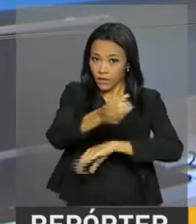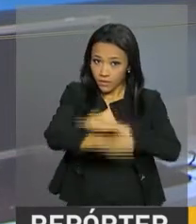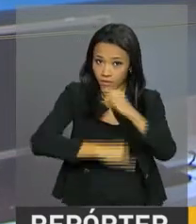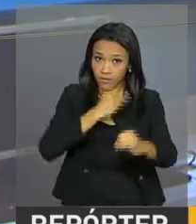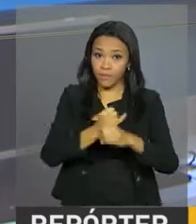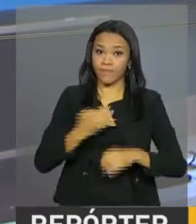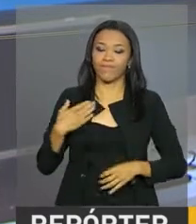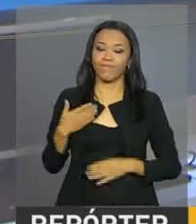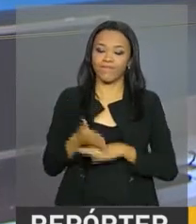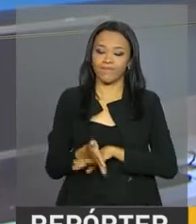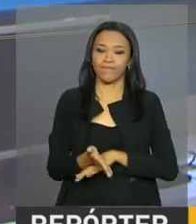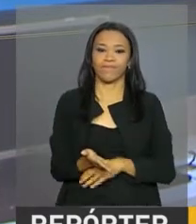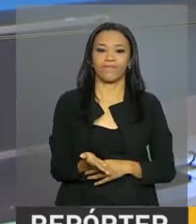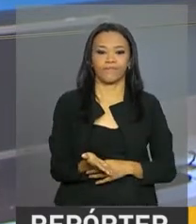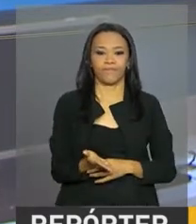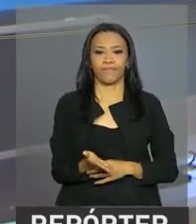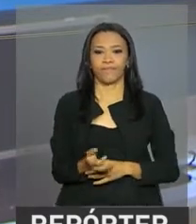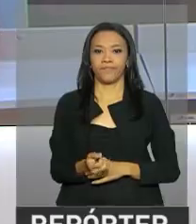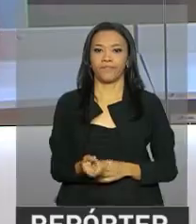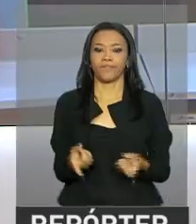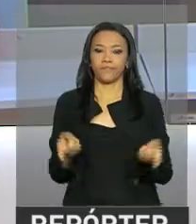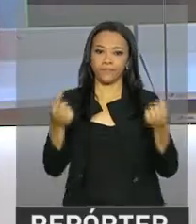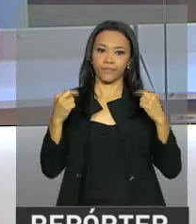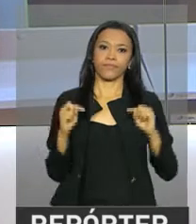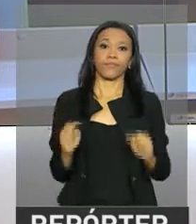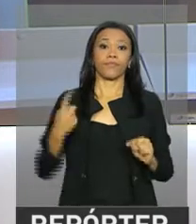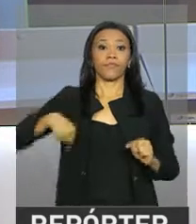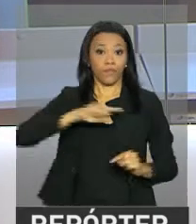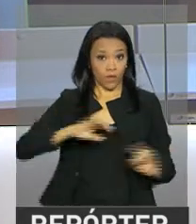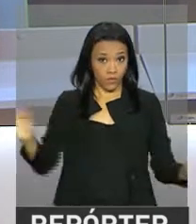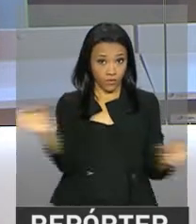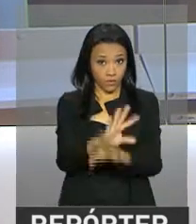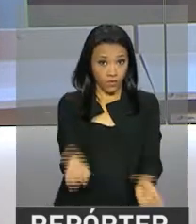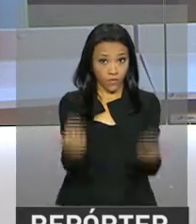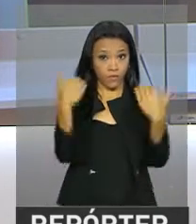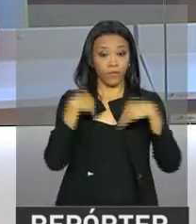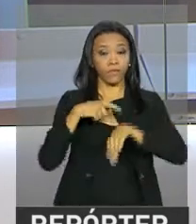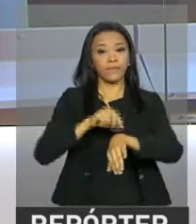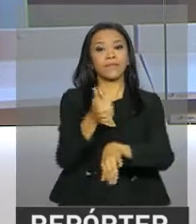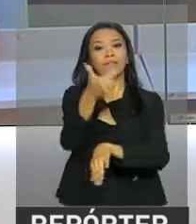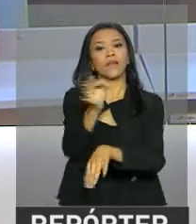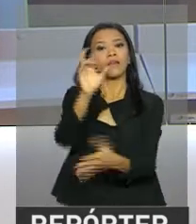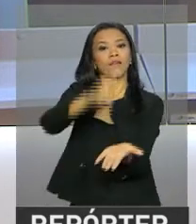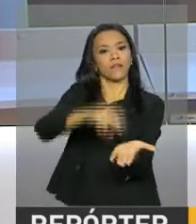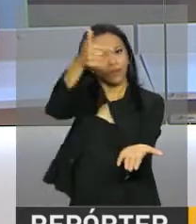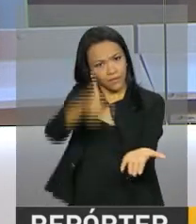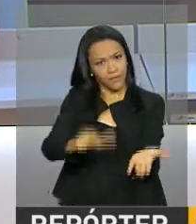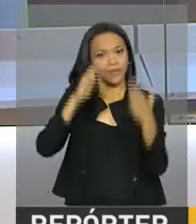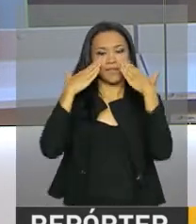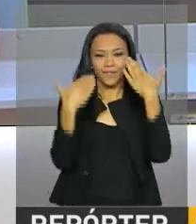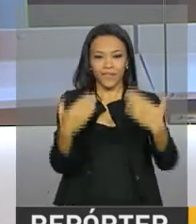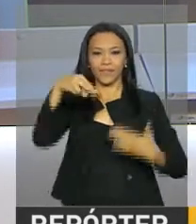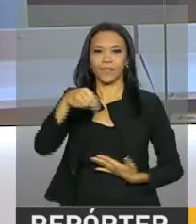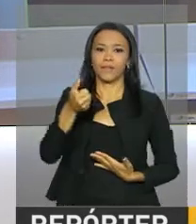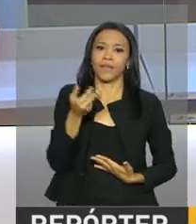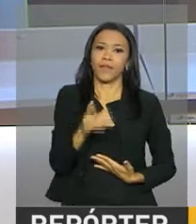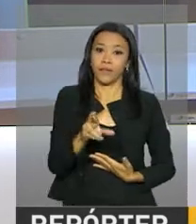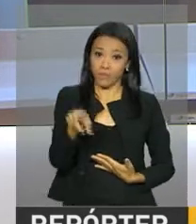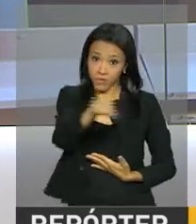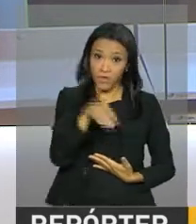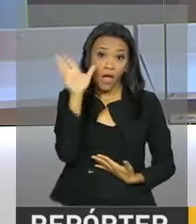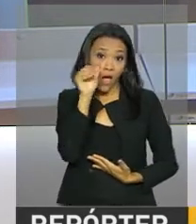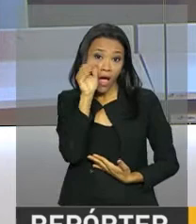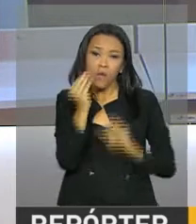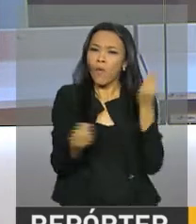ponto mec.gov.br nós ficamos por aqui voltamos às 10 da manhã na próxima edição do repórter nbr